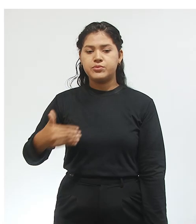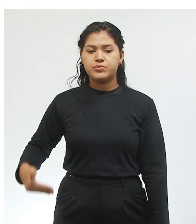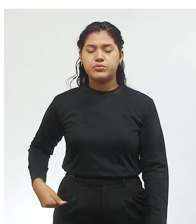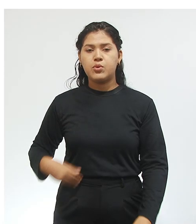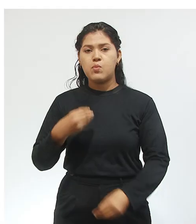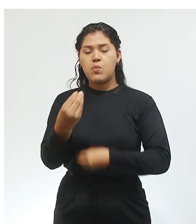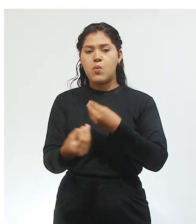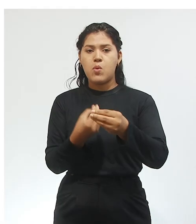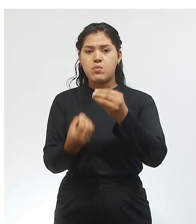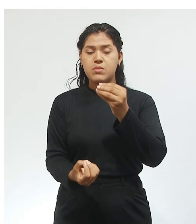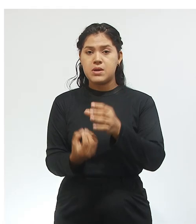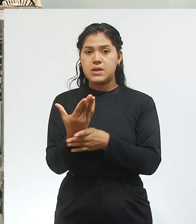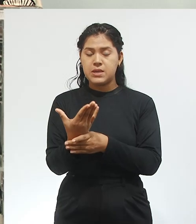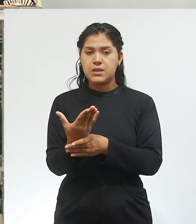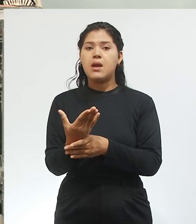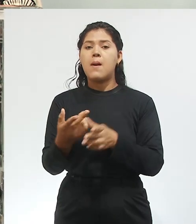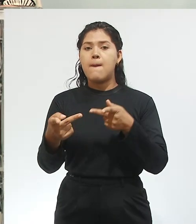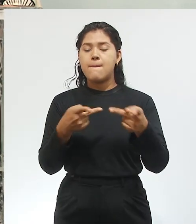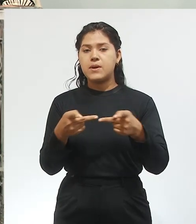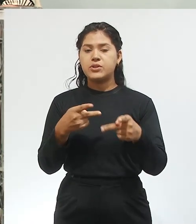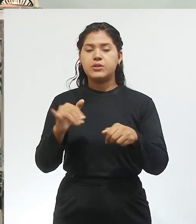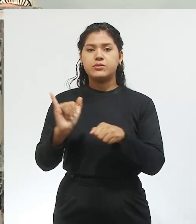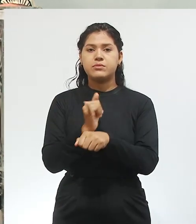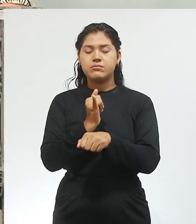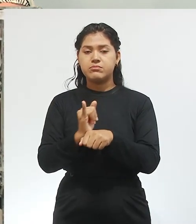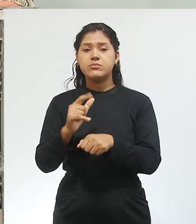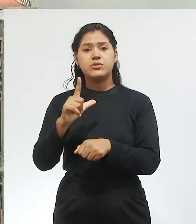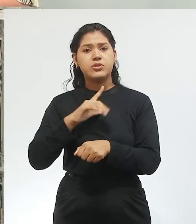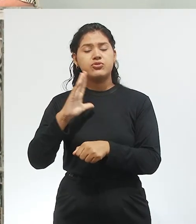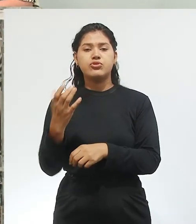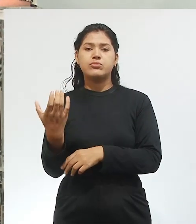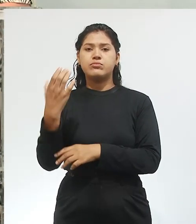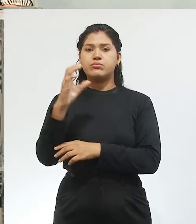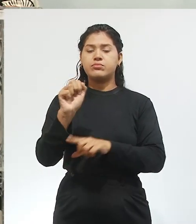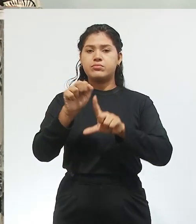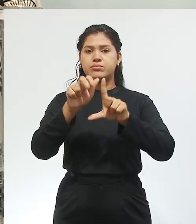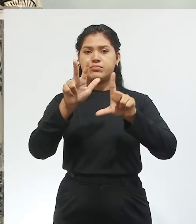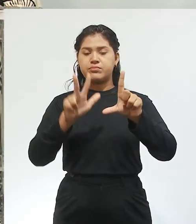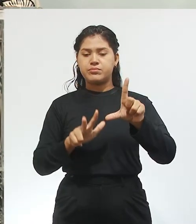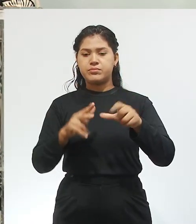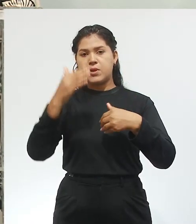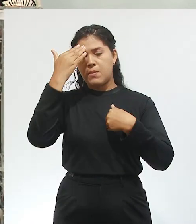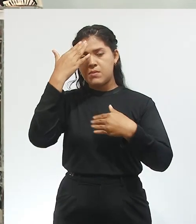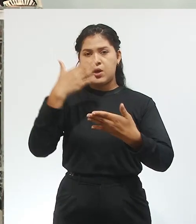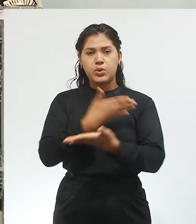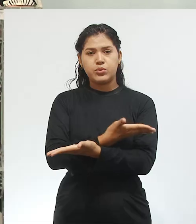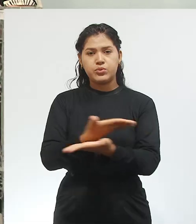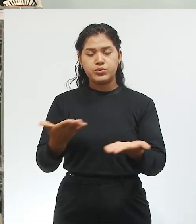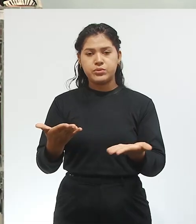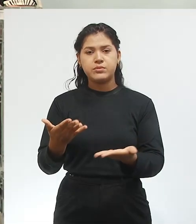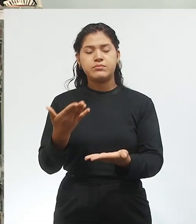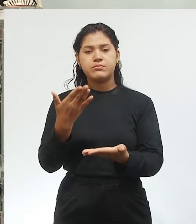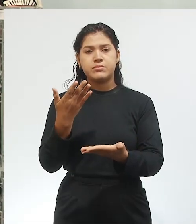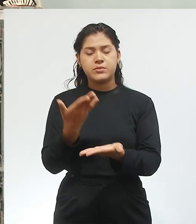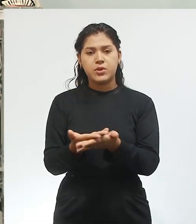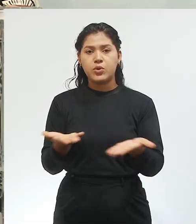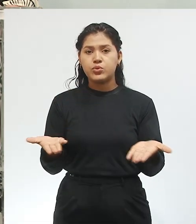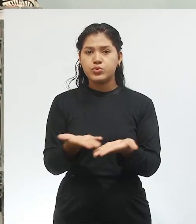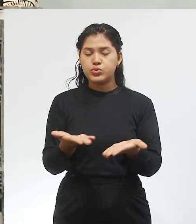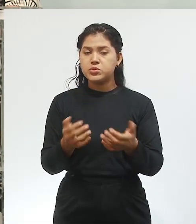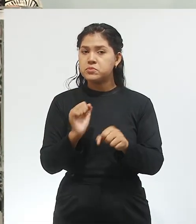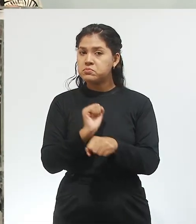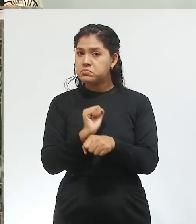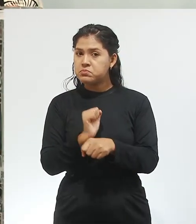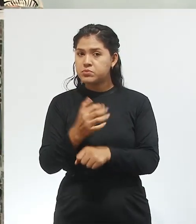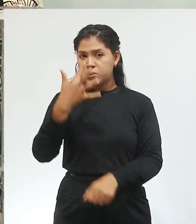Como Elaborar um Plano de Marketing, eles estão lá no ambiente virtual de aprendizagem. E eu agradeço muito a atenção de vocês, espero